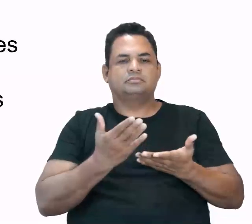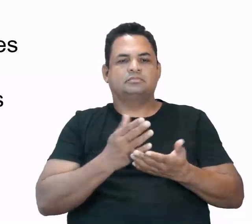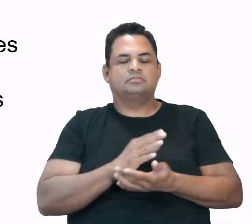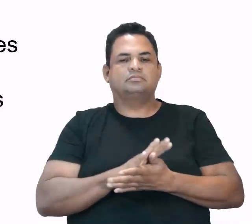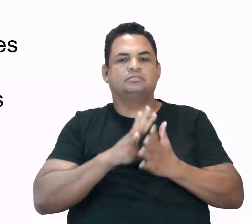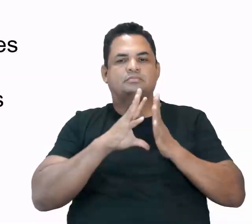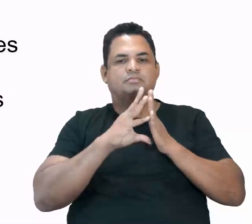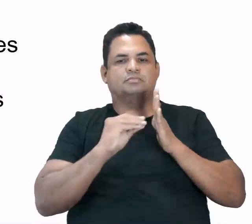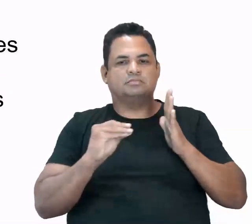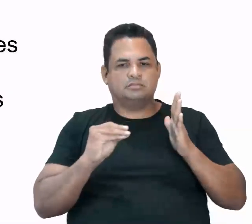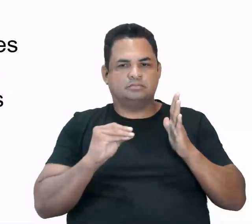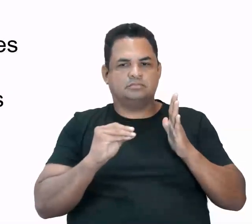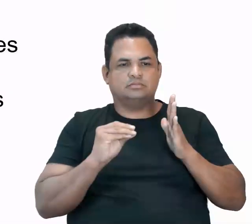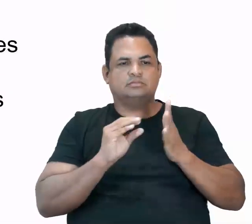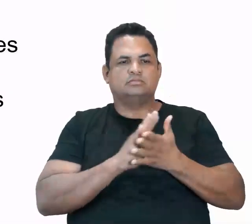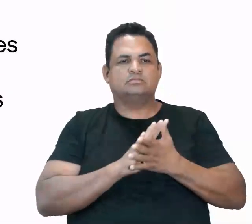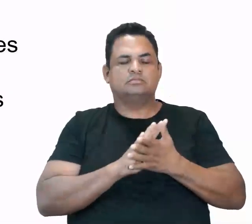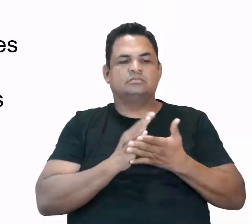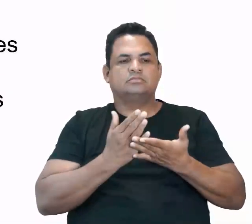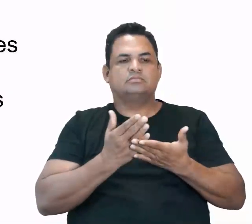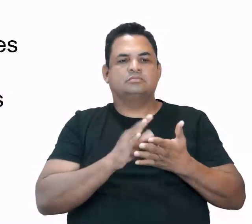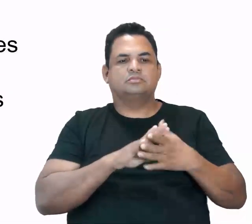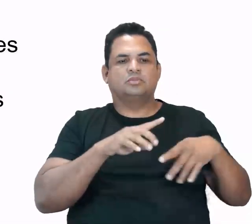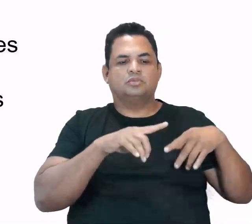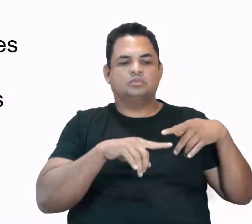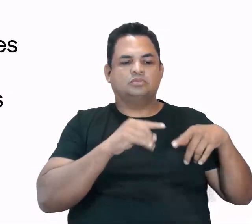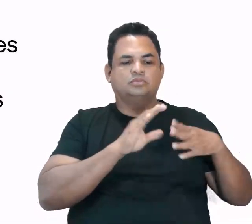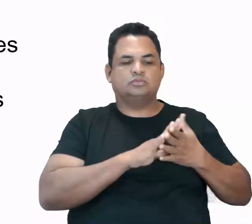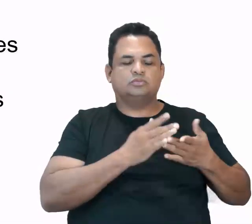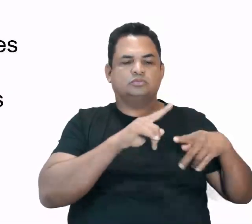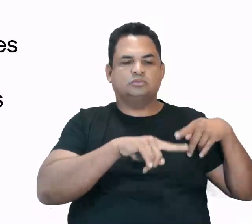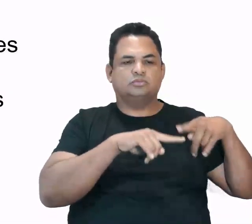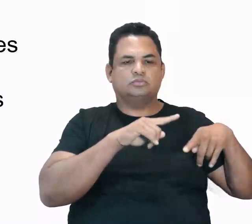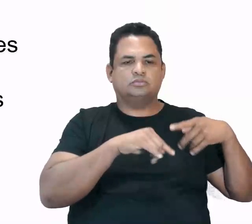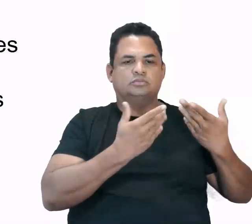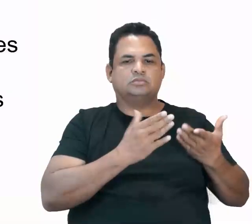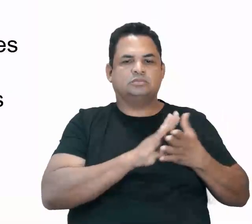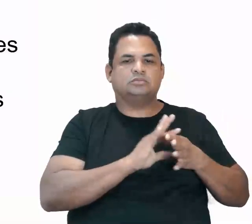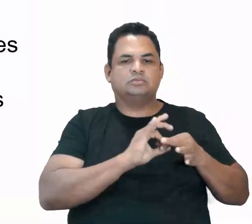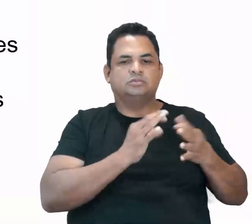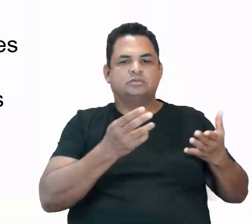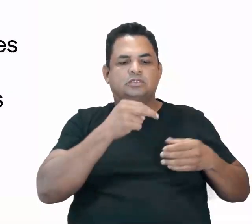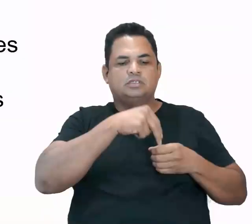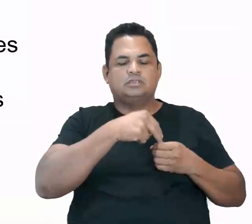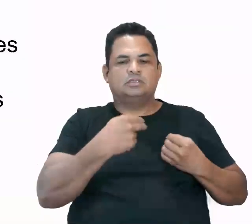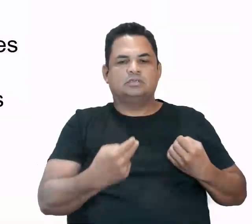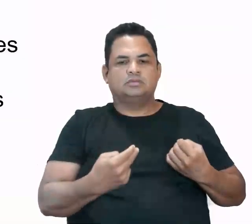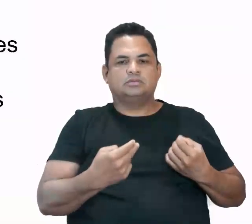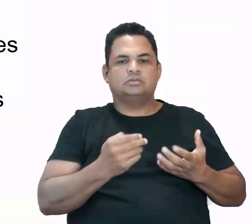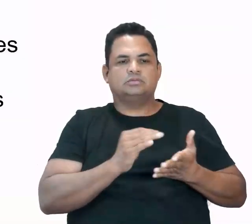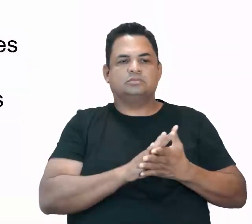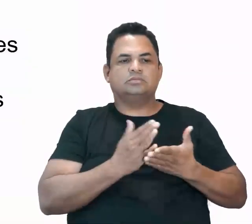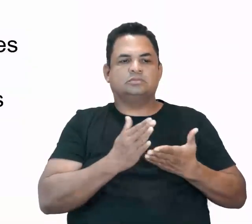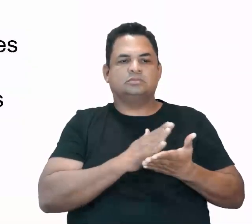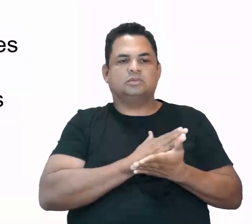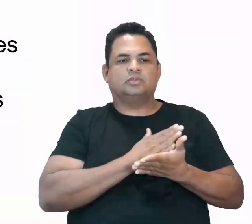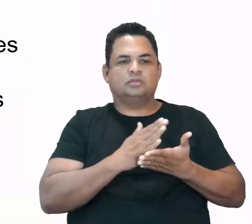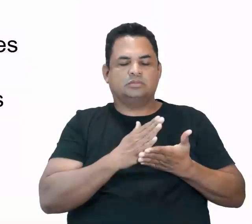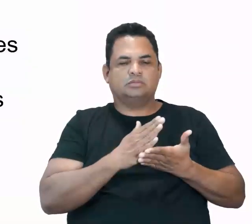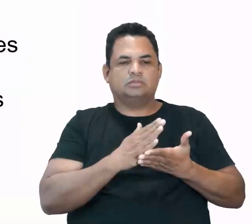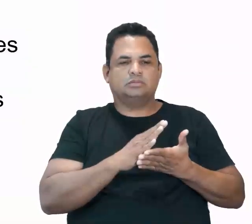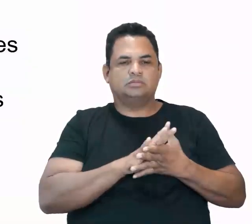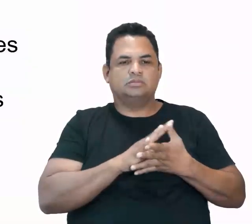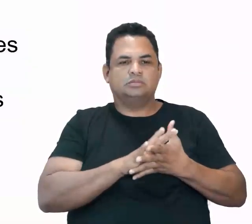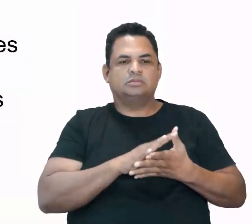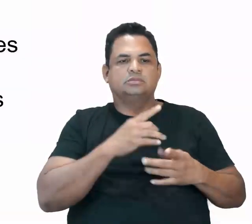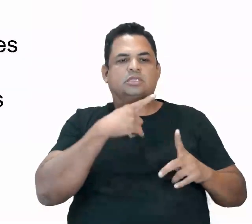são métodos onde um corpo deixa de ser eletricamente neutro e passa a estar